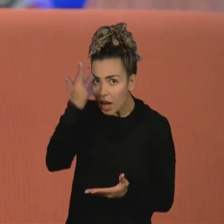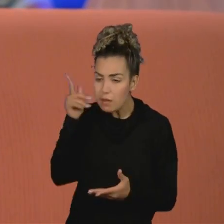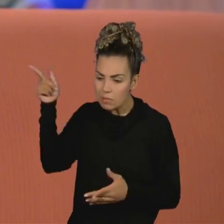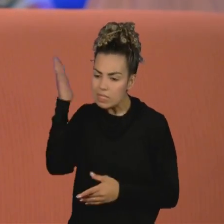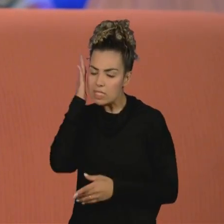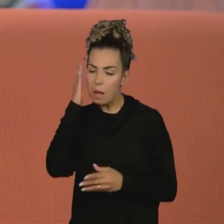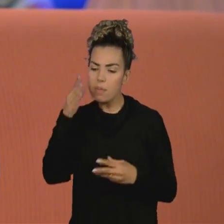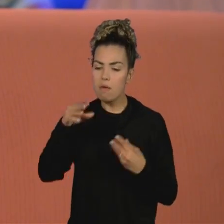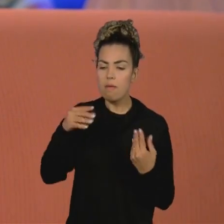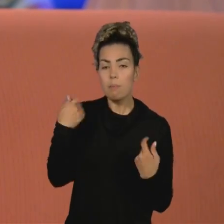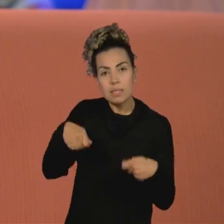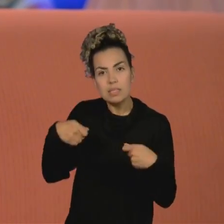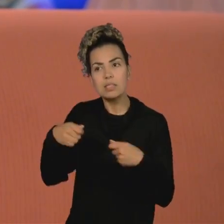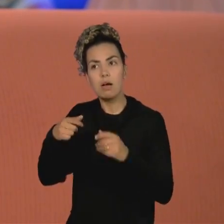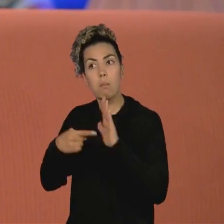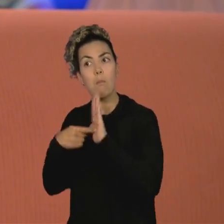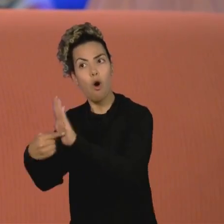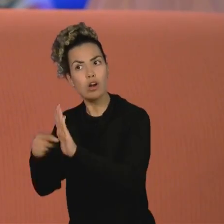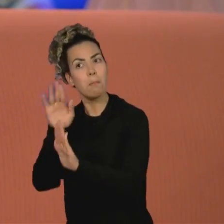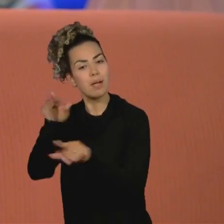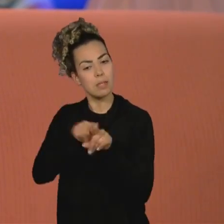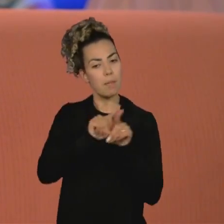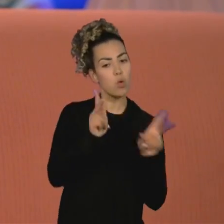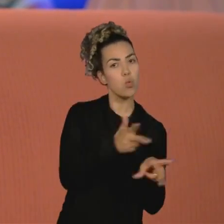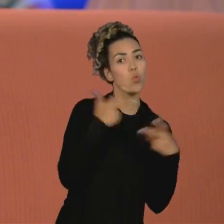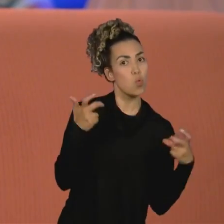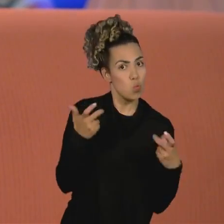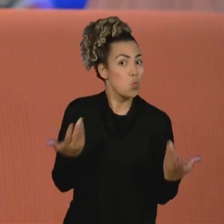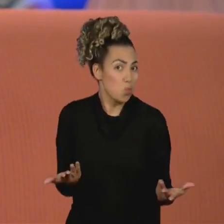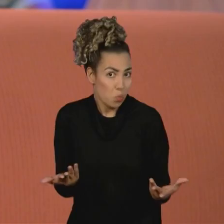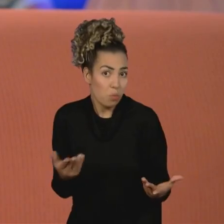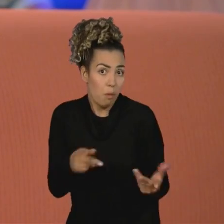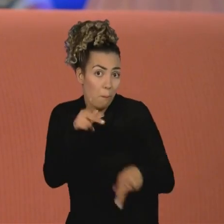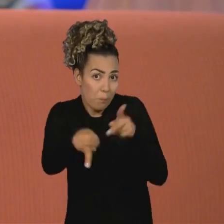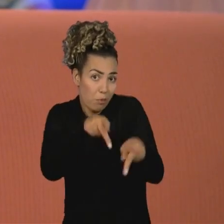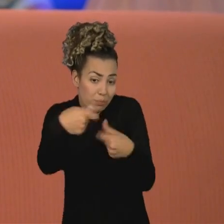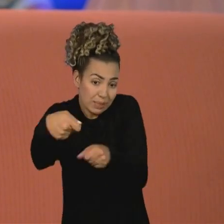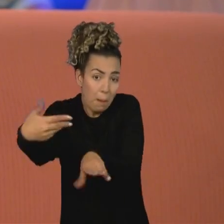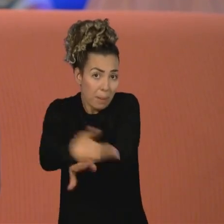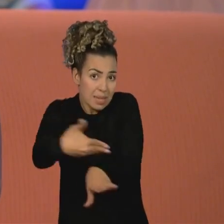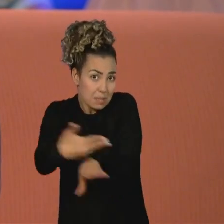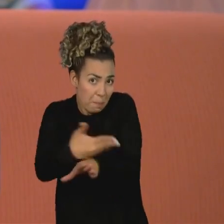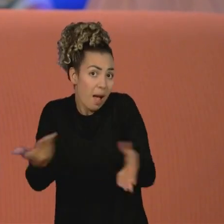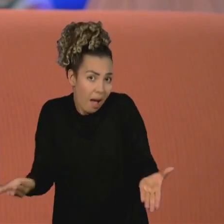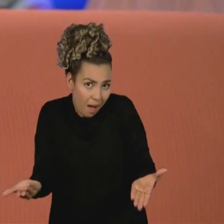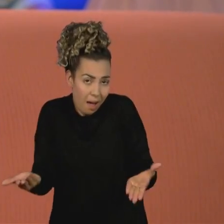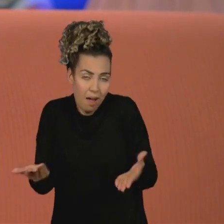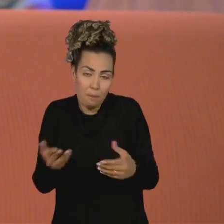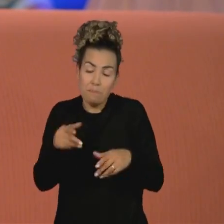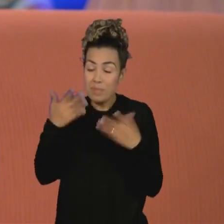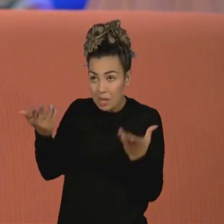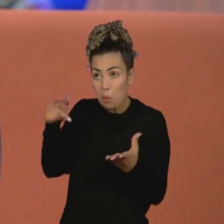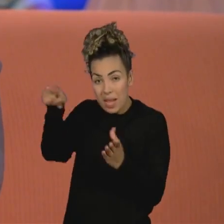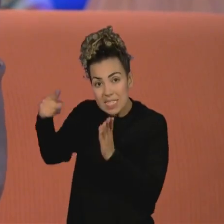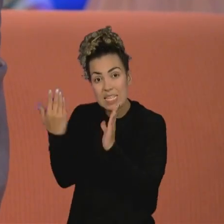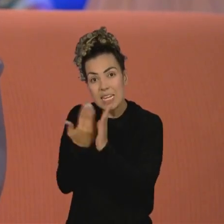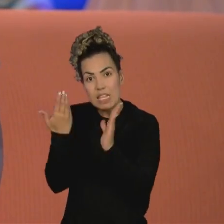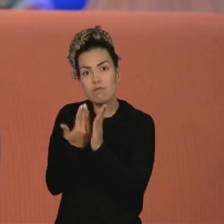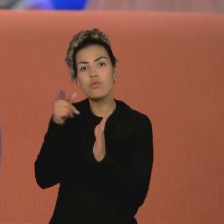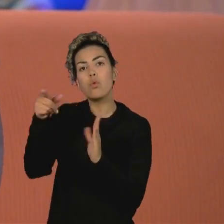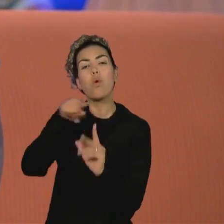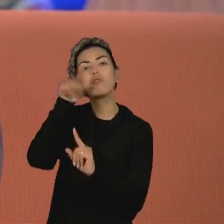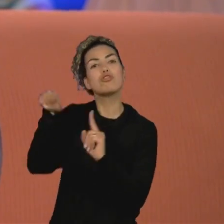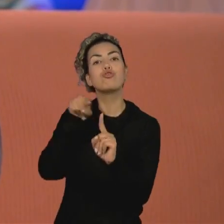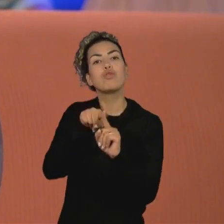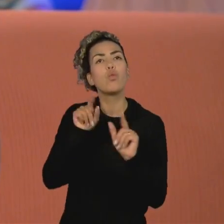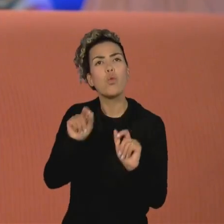Então, mas claro, tem 400 anos. Então, eu acho que esse livro tem o propósito de mostrar, olha só, esse